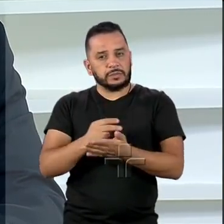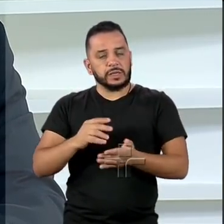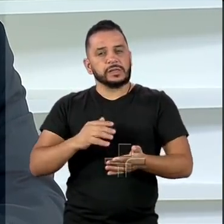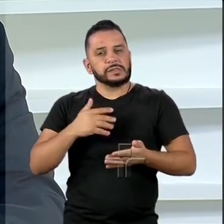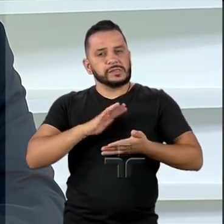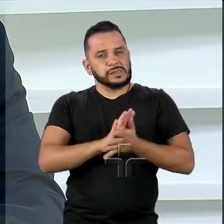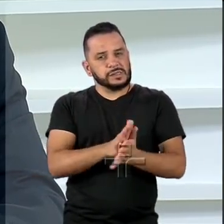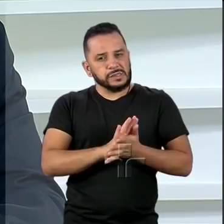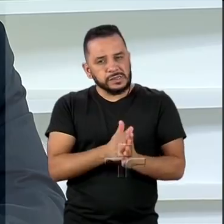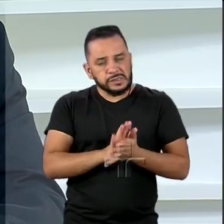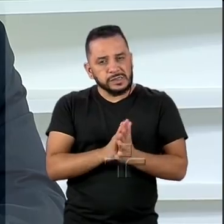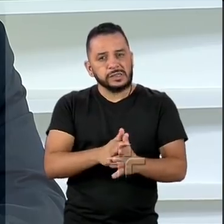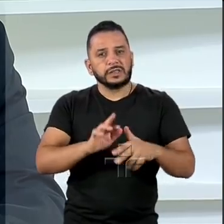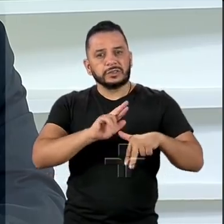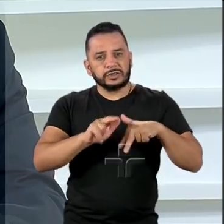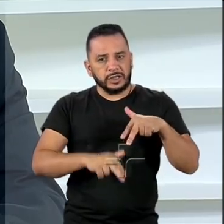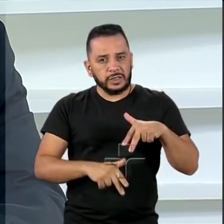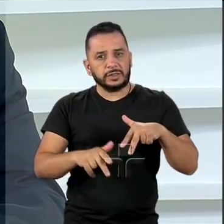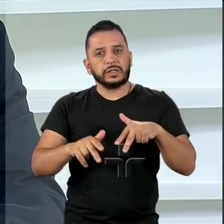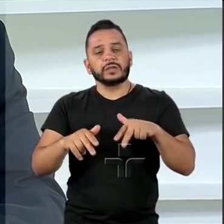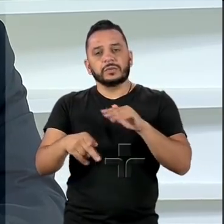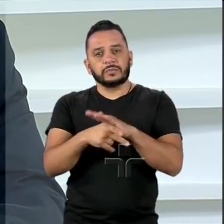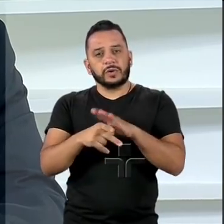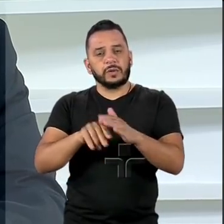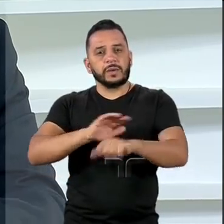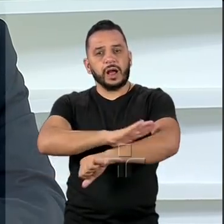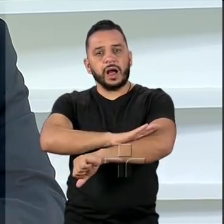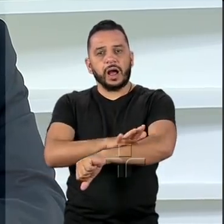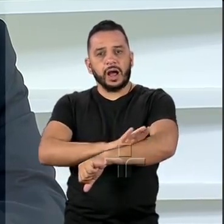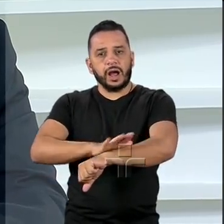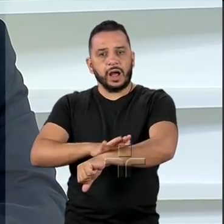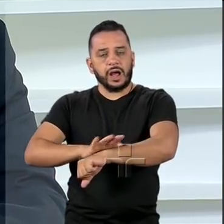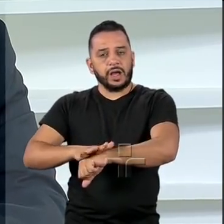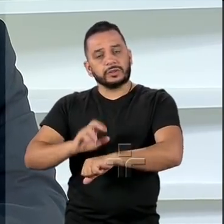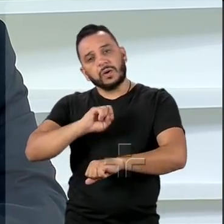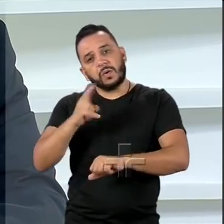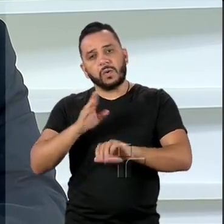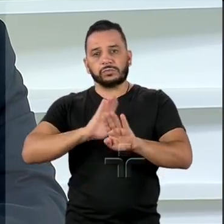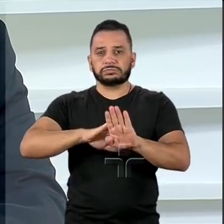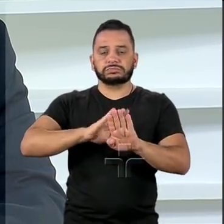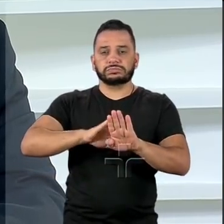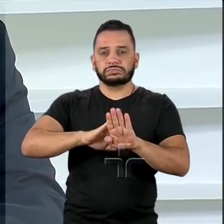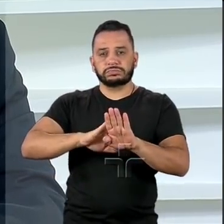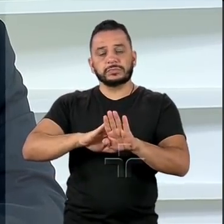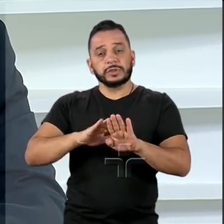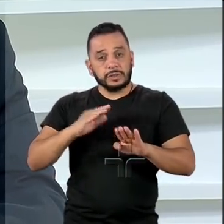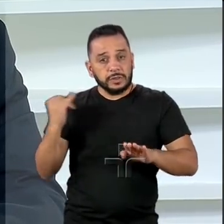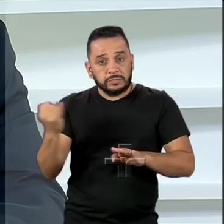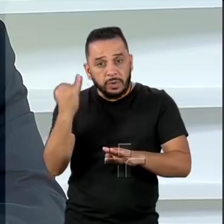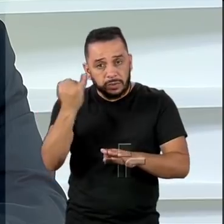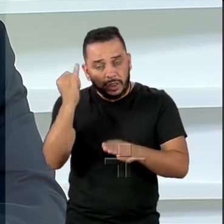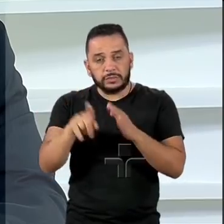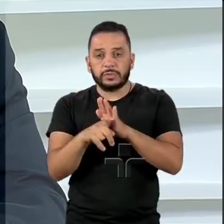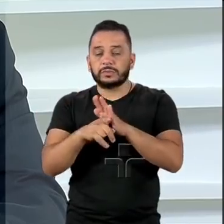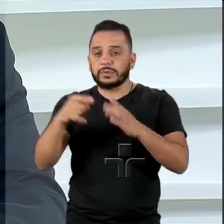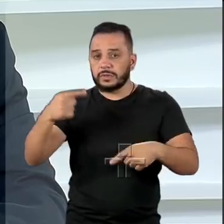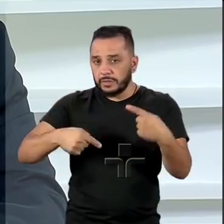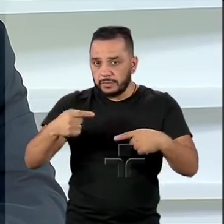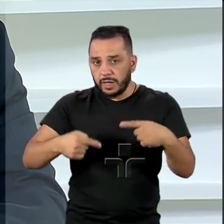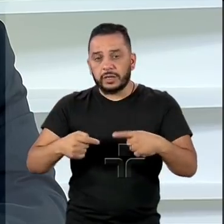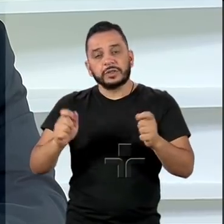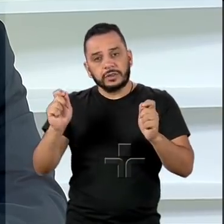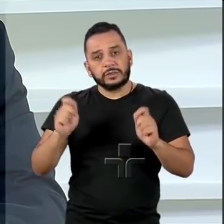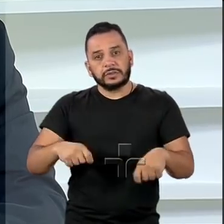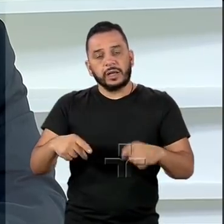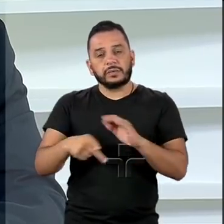de gênero, raça ou ideologia. Acreditamos que favorecer o debate é a melhor forma para uma rede